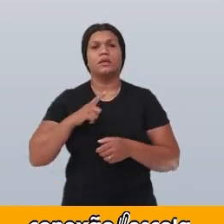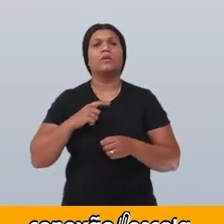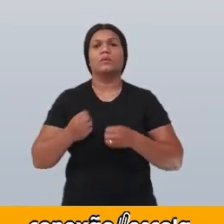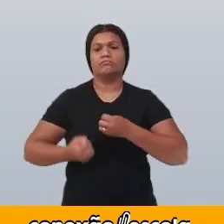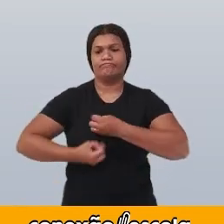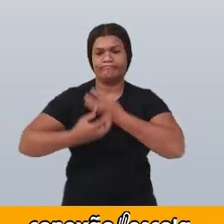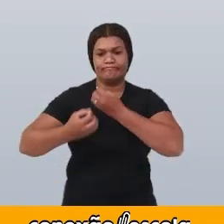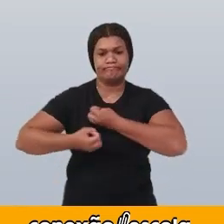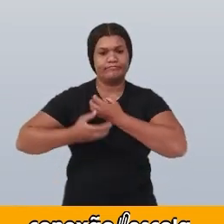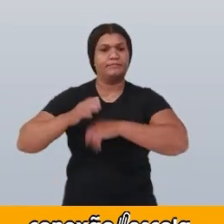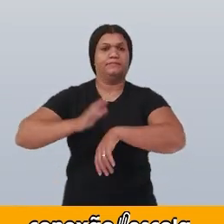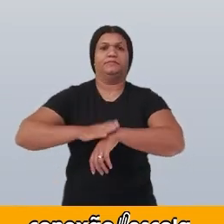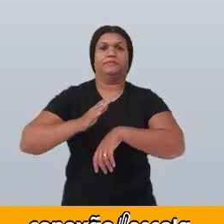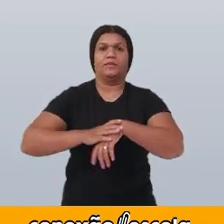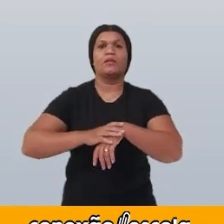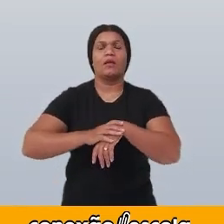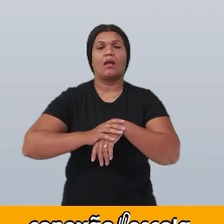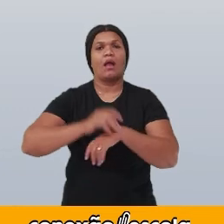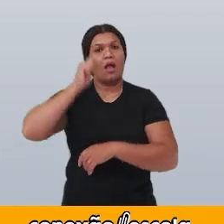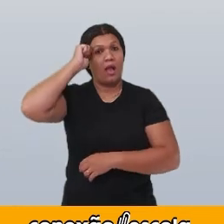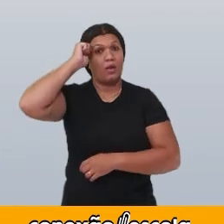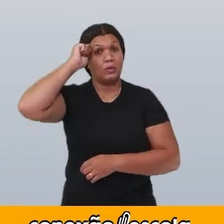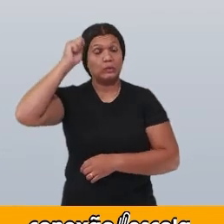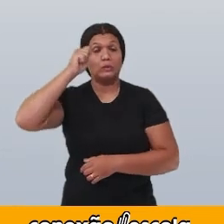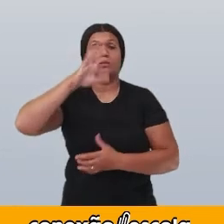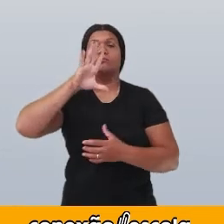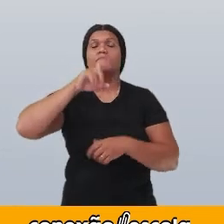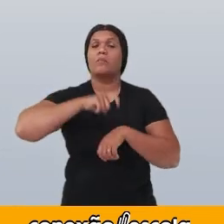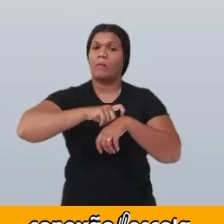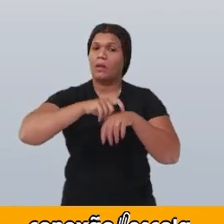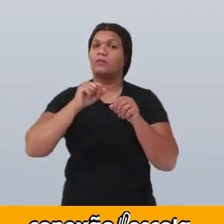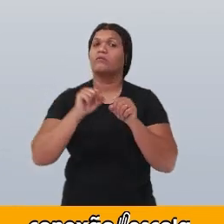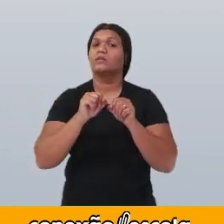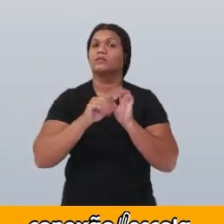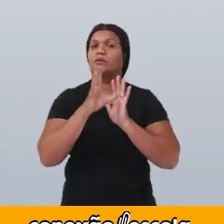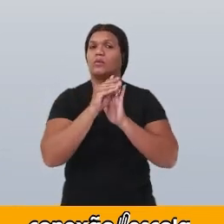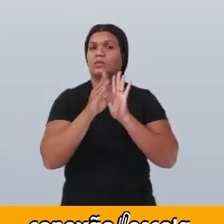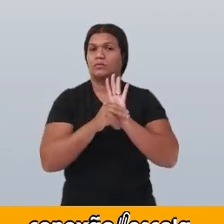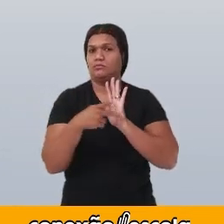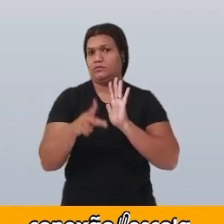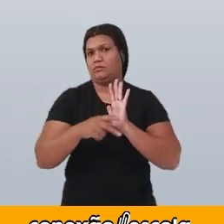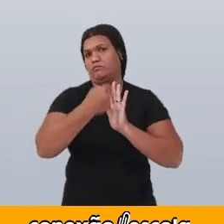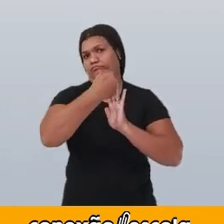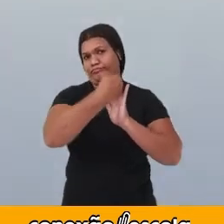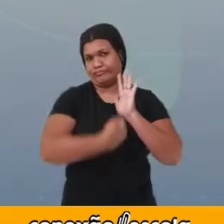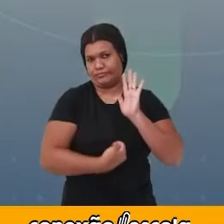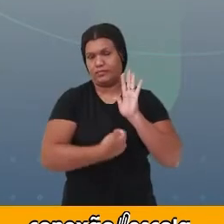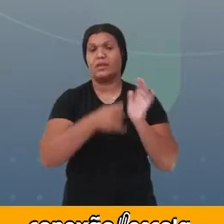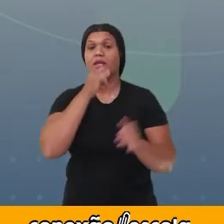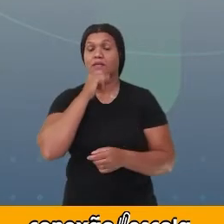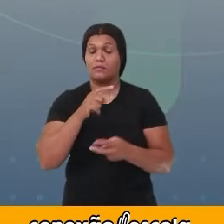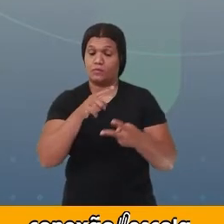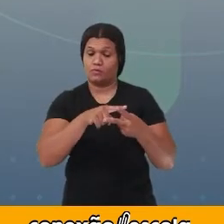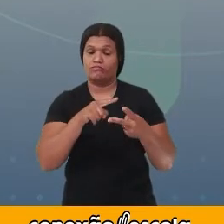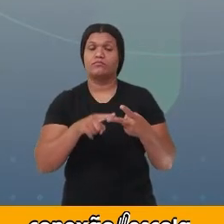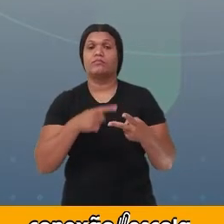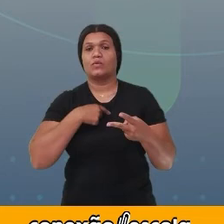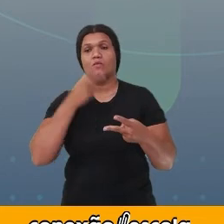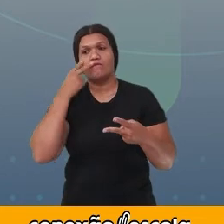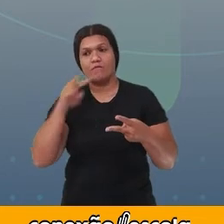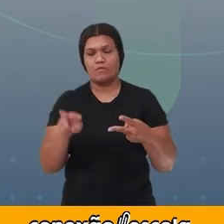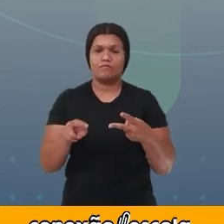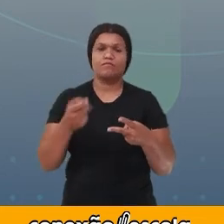do autor em relação ao conteúdo do seu próprio texto. Nos exemplos 1 e 2, que nós vimos agora há pouco, nós